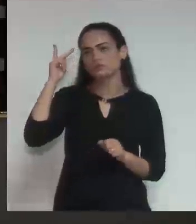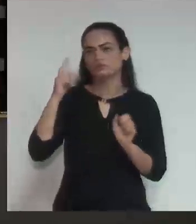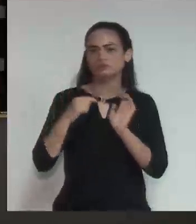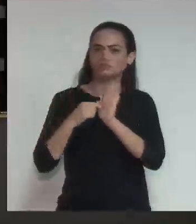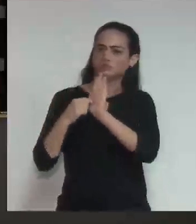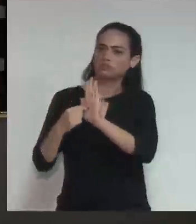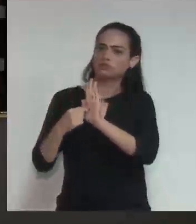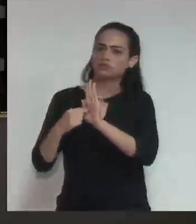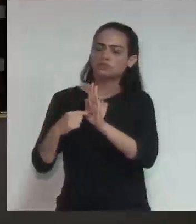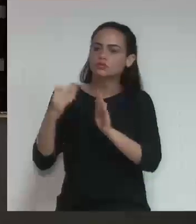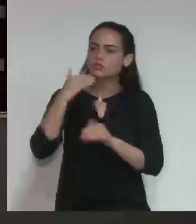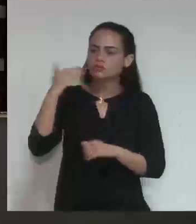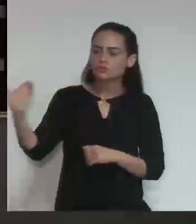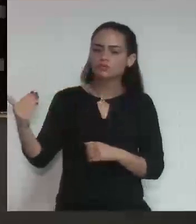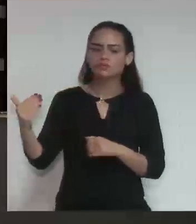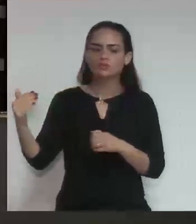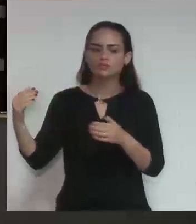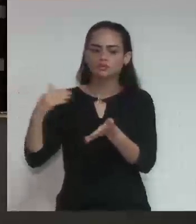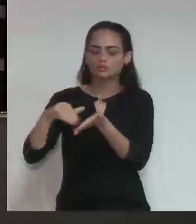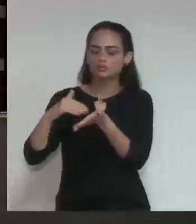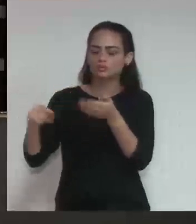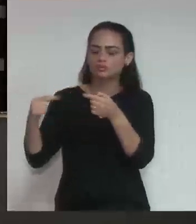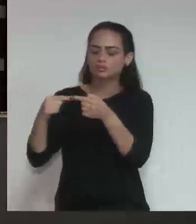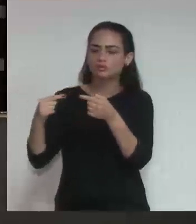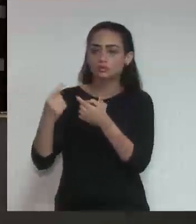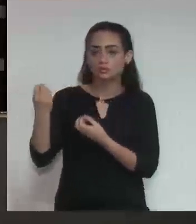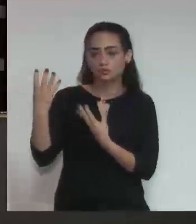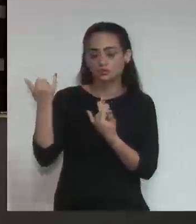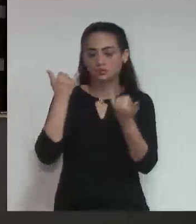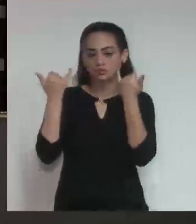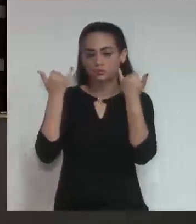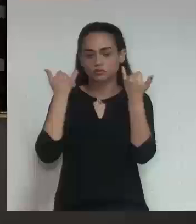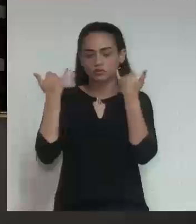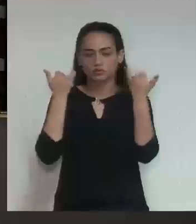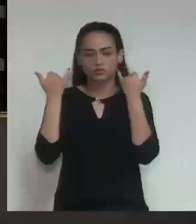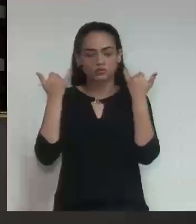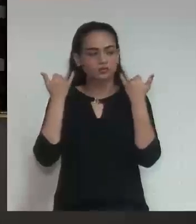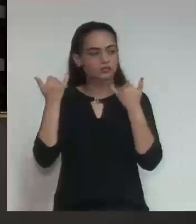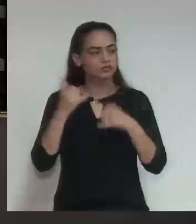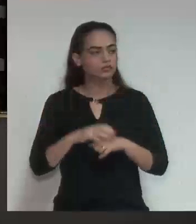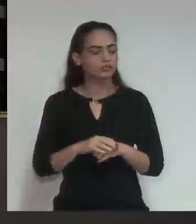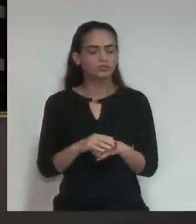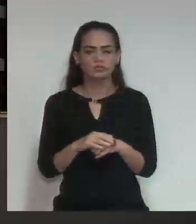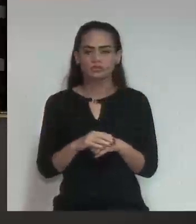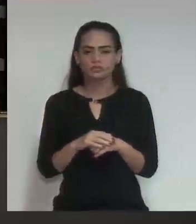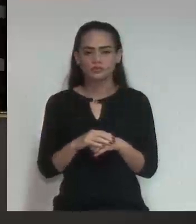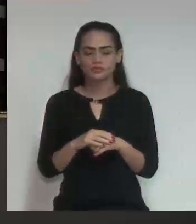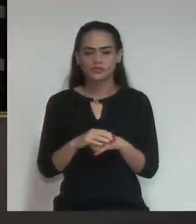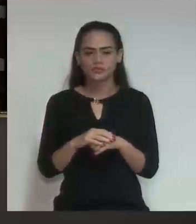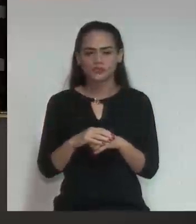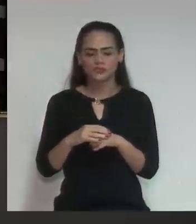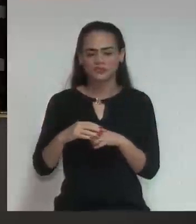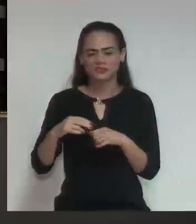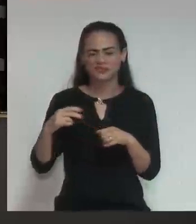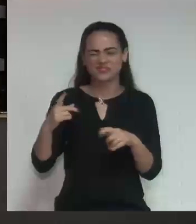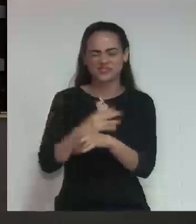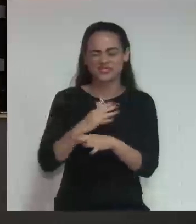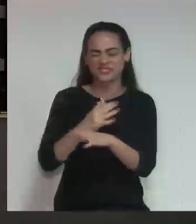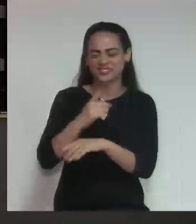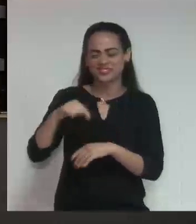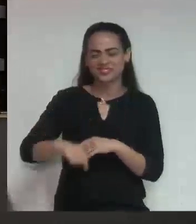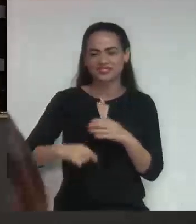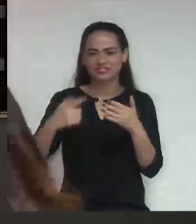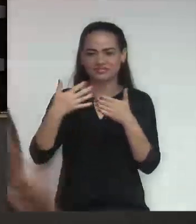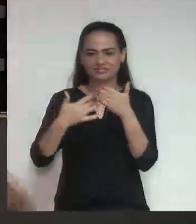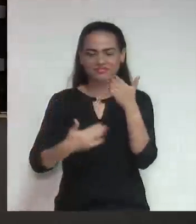que, através da secretaria competente, nos preste as seguintes informações referentes ao sistema de monitoramento por câmeras existente na cidade de Vinhedo, conforme